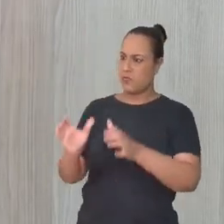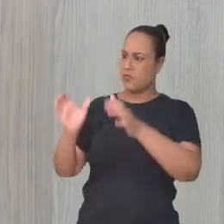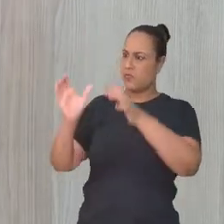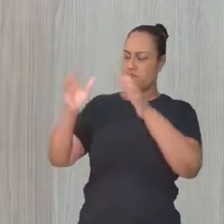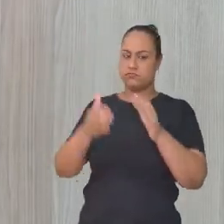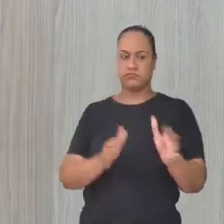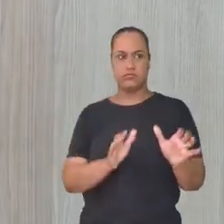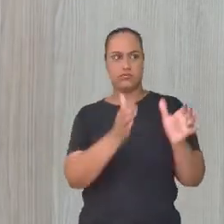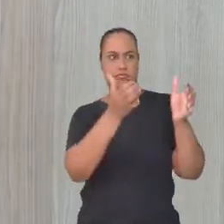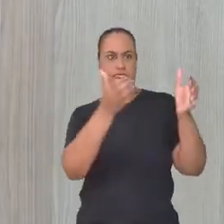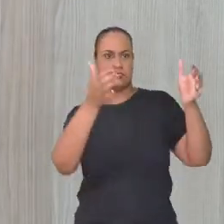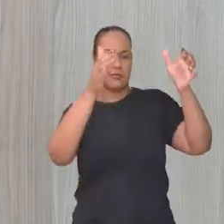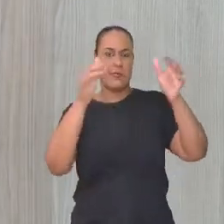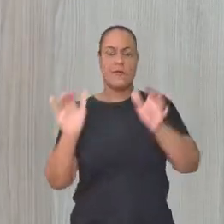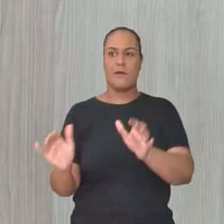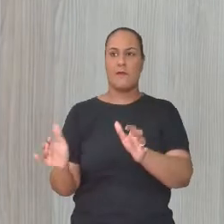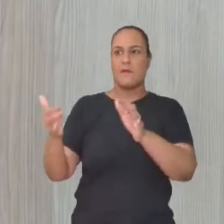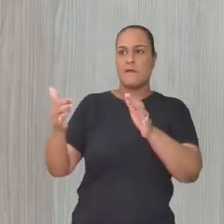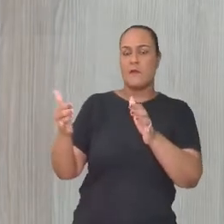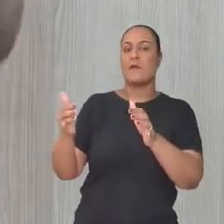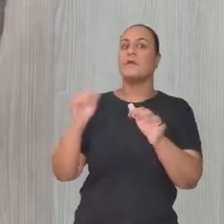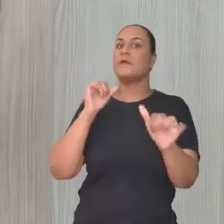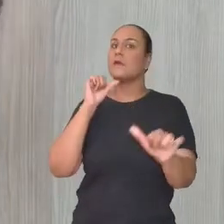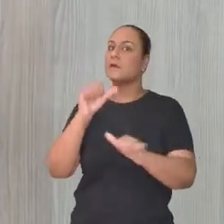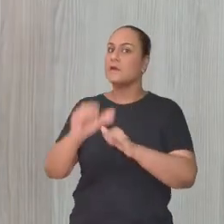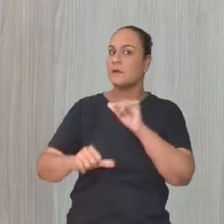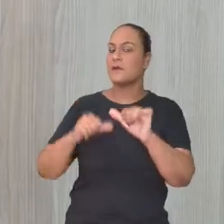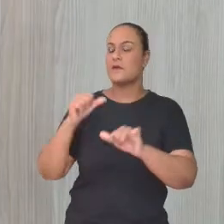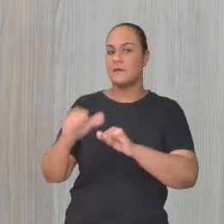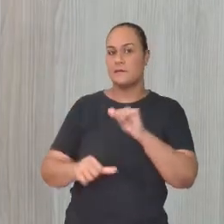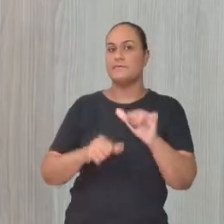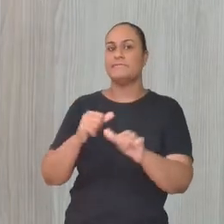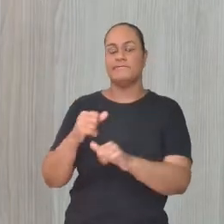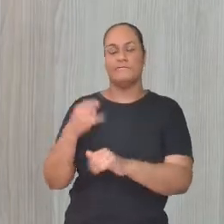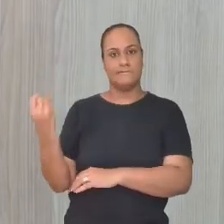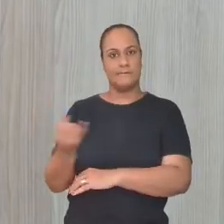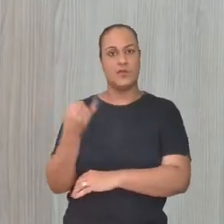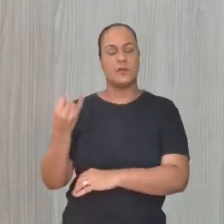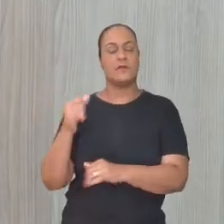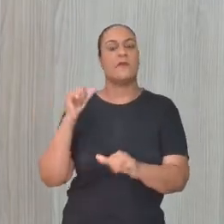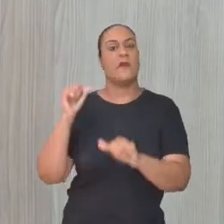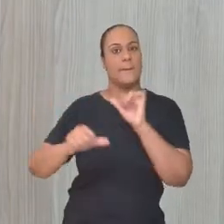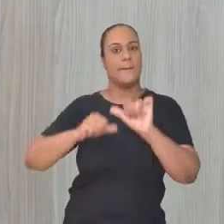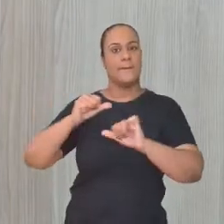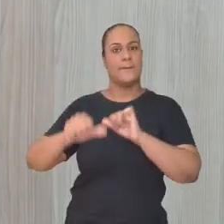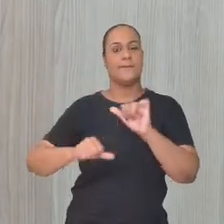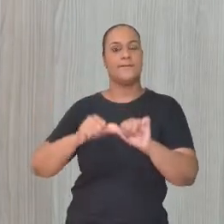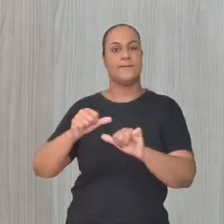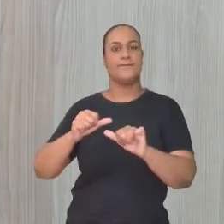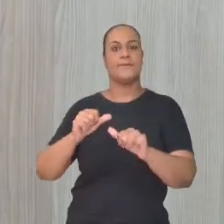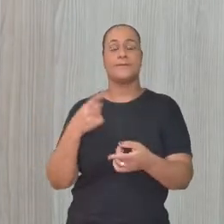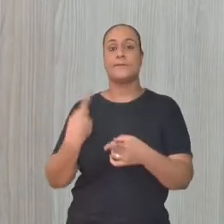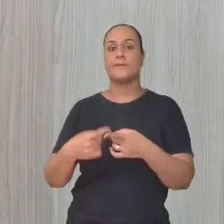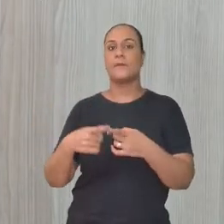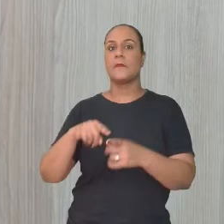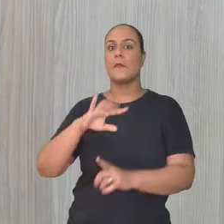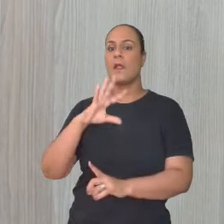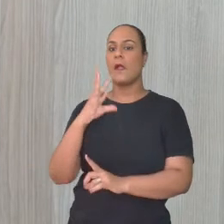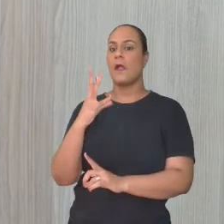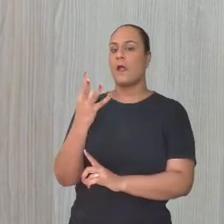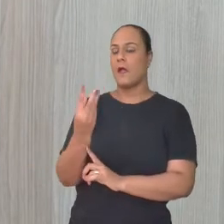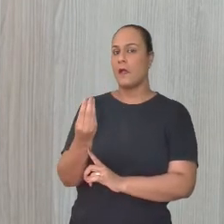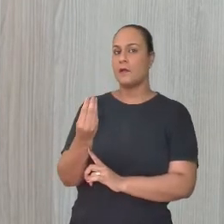aquele movimento que aí vai se alterando. Também é importante frisar isso ao longo dos anos, né? Porque a arte, ela não